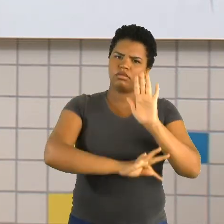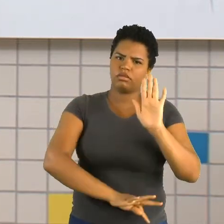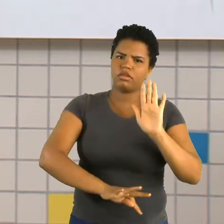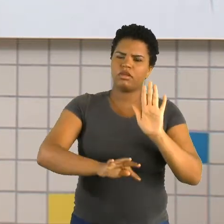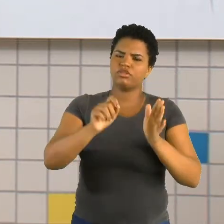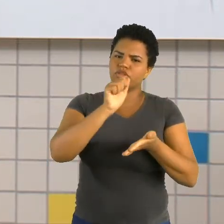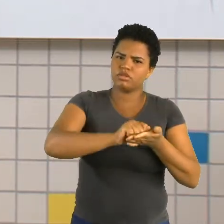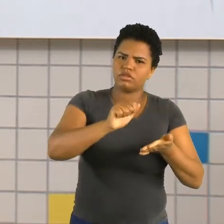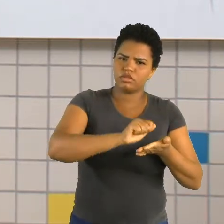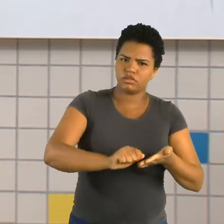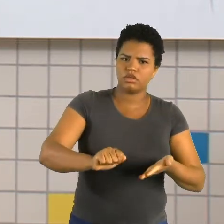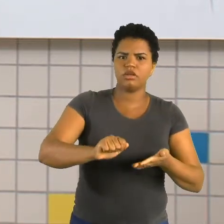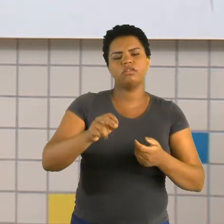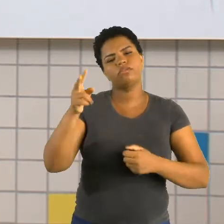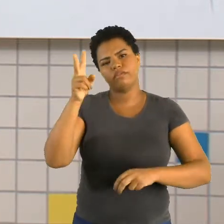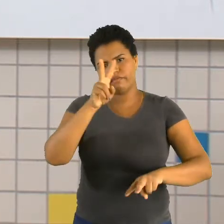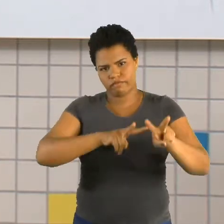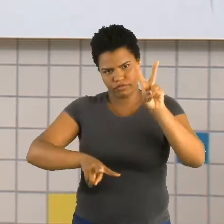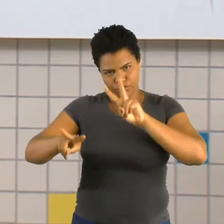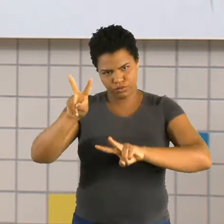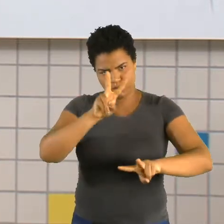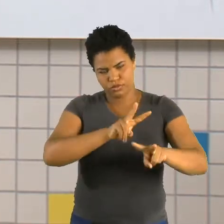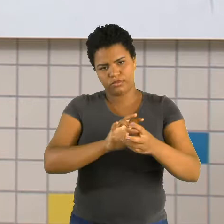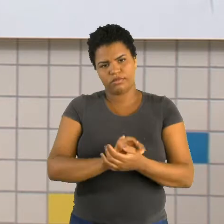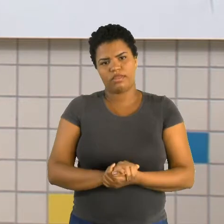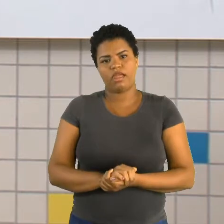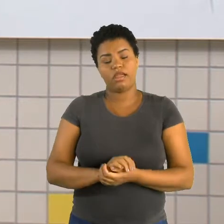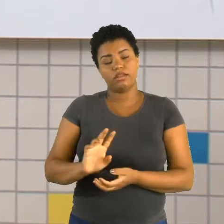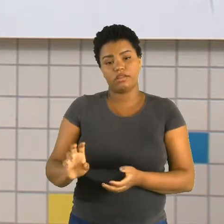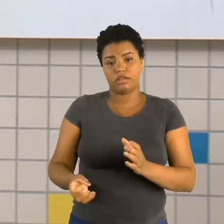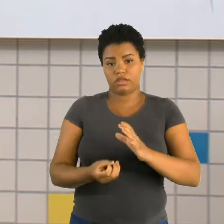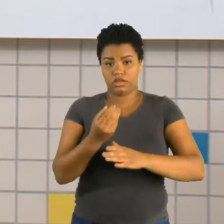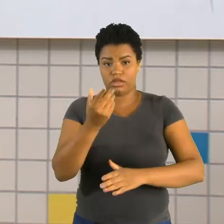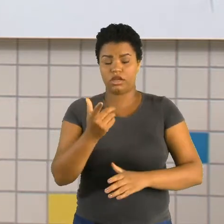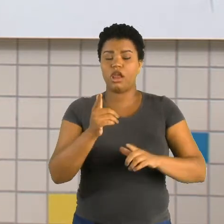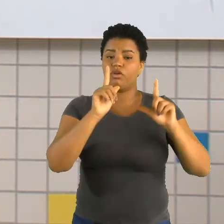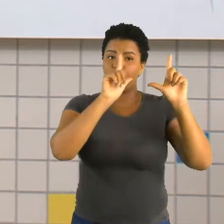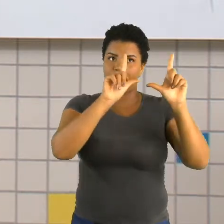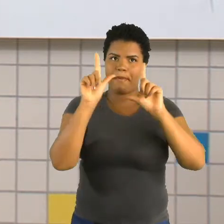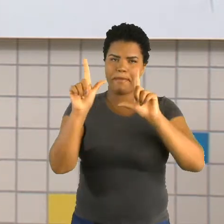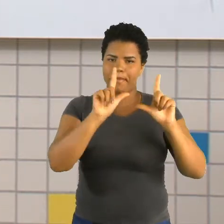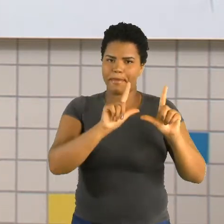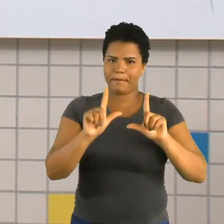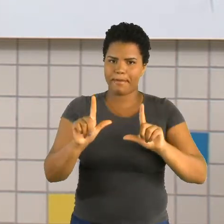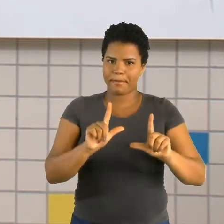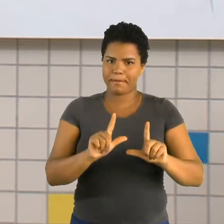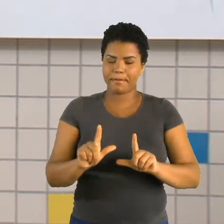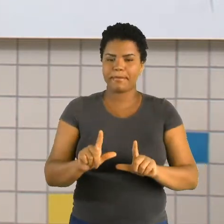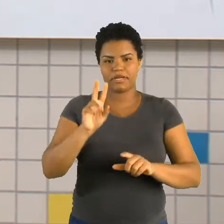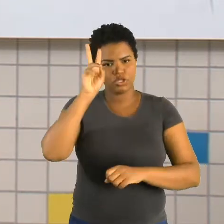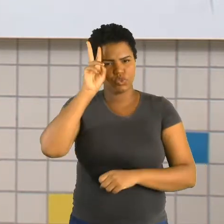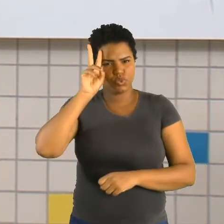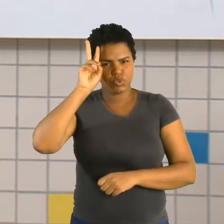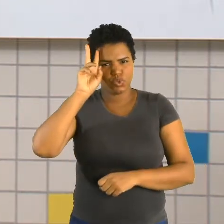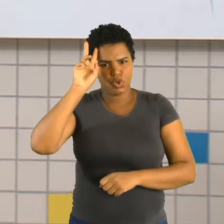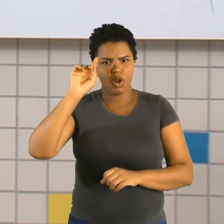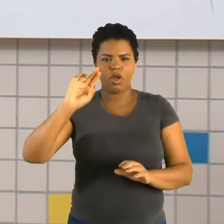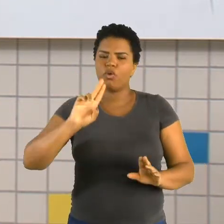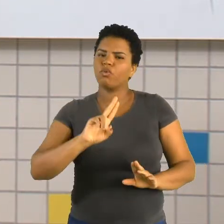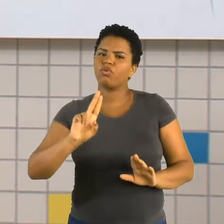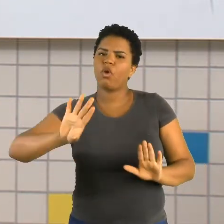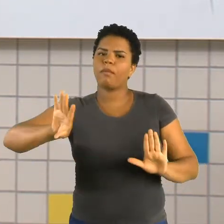não verbais. Surgiu das histórias em quadrinhos. O seu nome foi atribuído pela forma como é